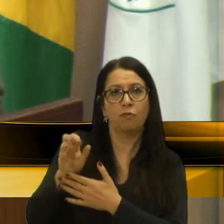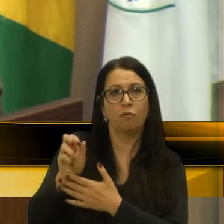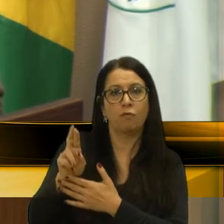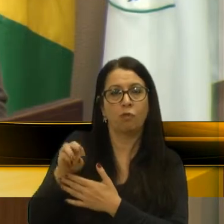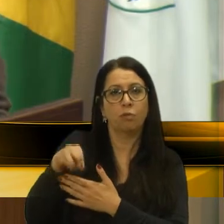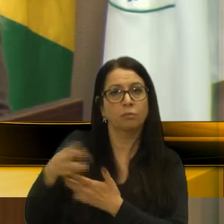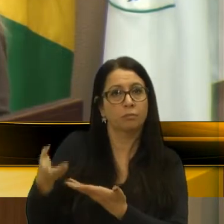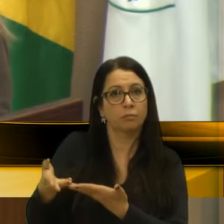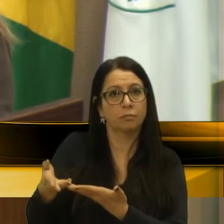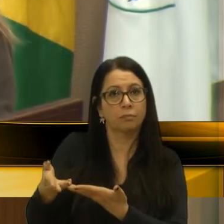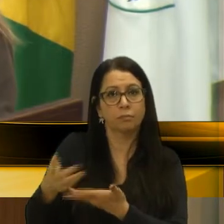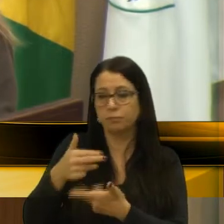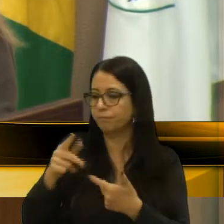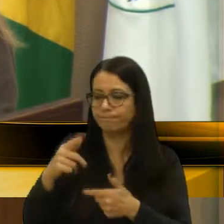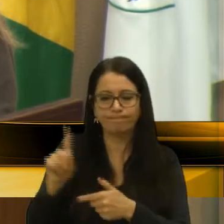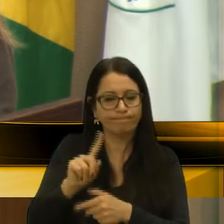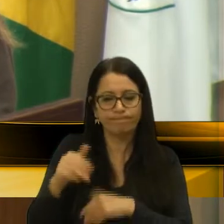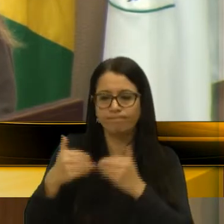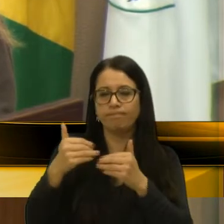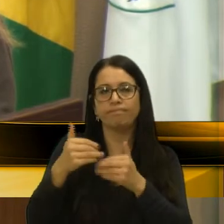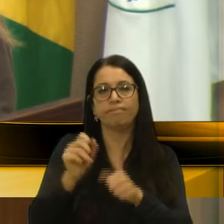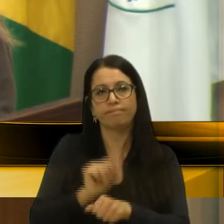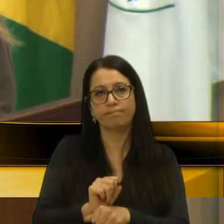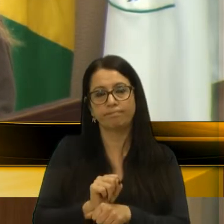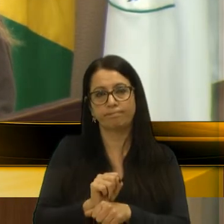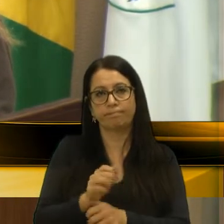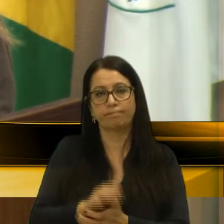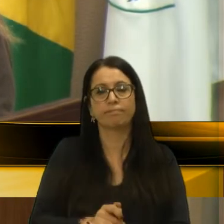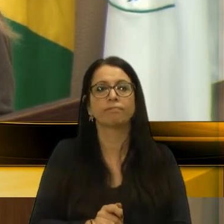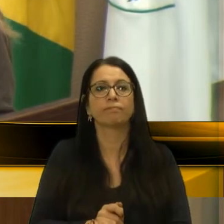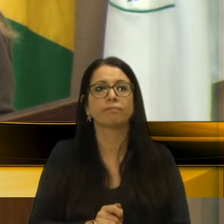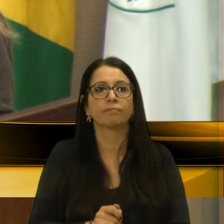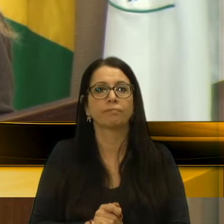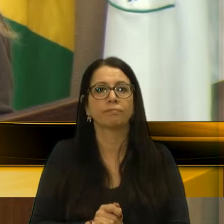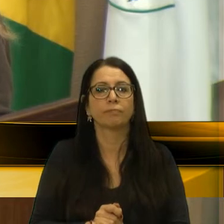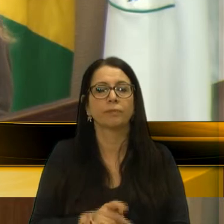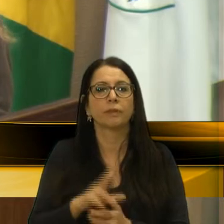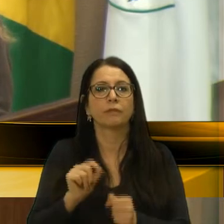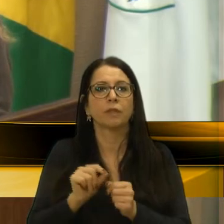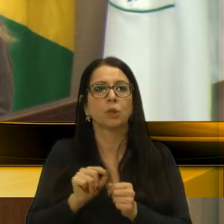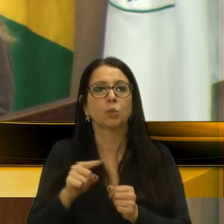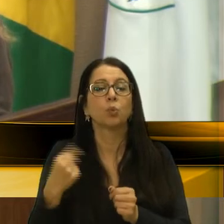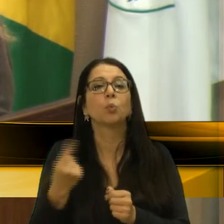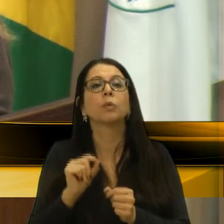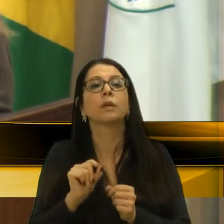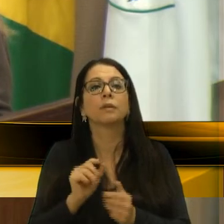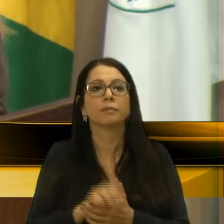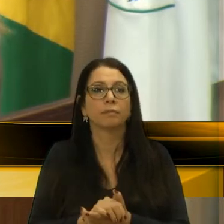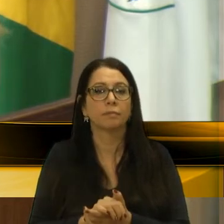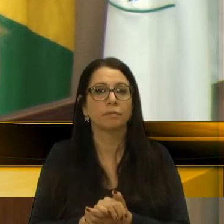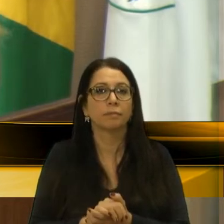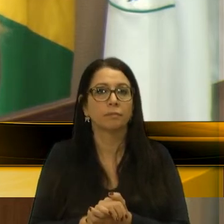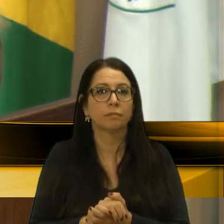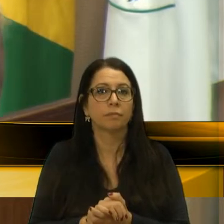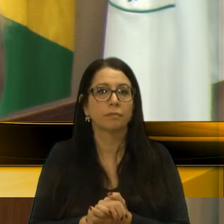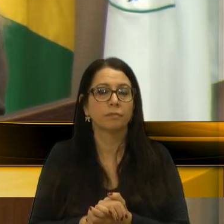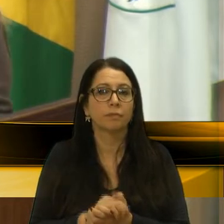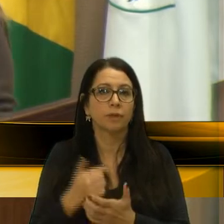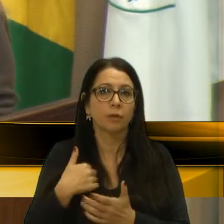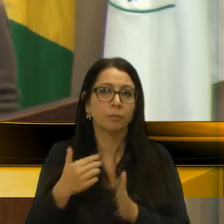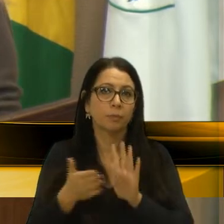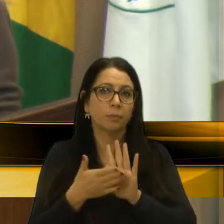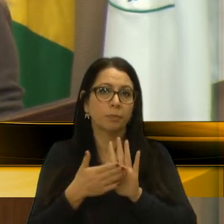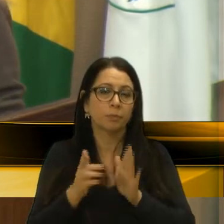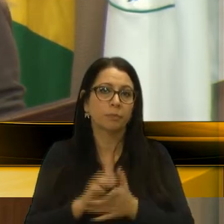né? E as coisas não andam. E a gente está fazendo o quê? Então, eu